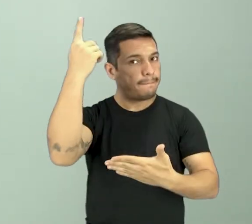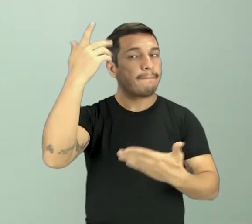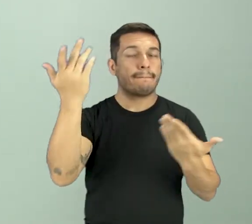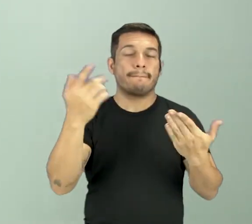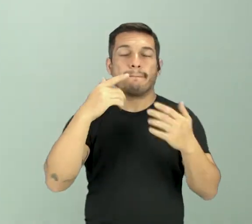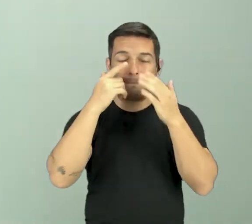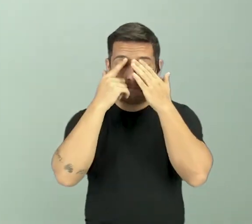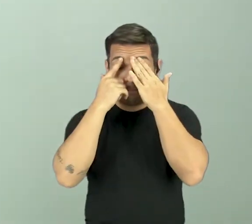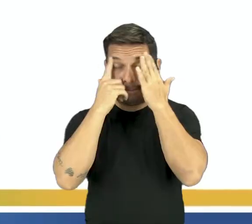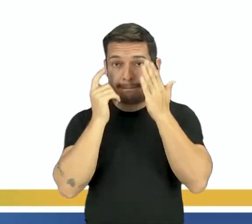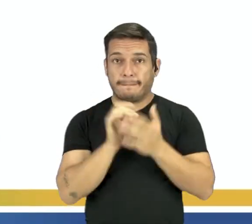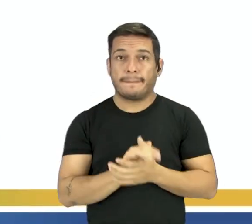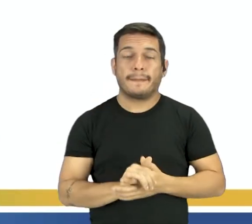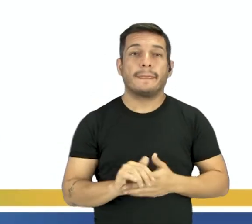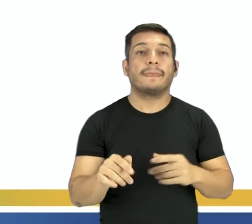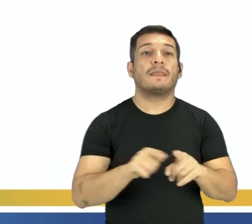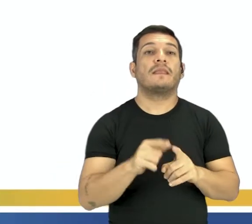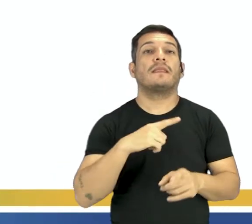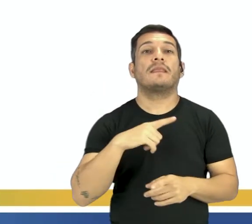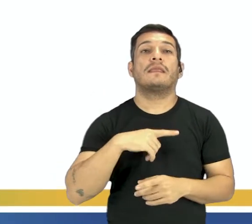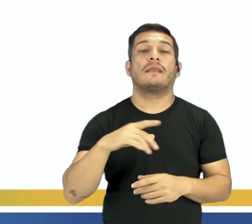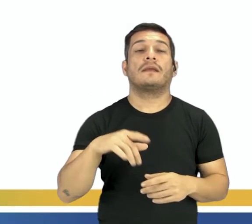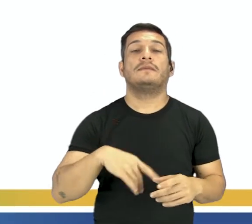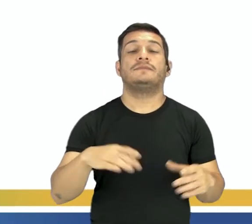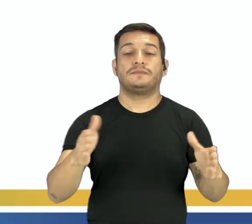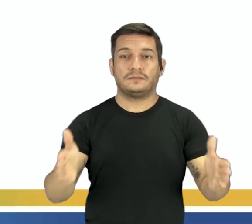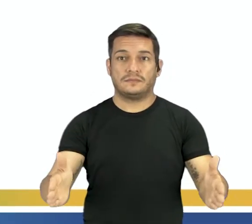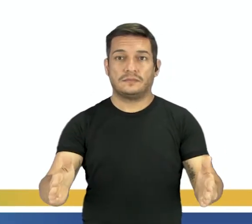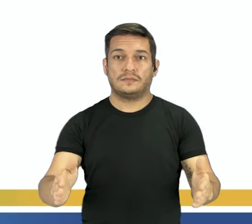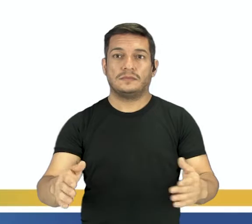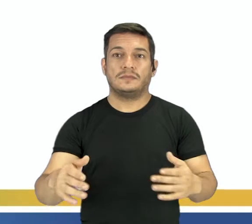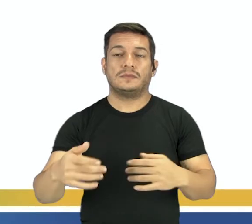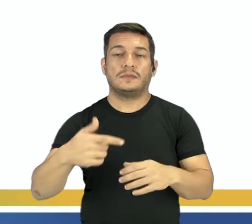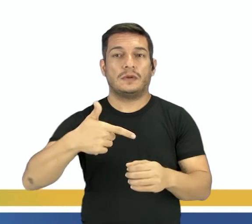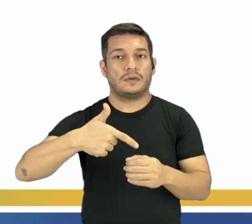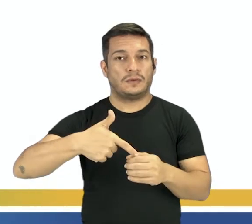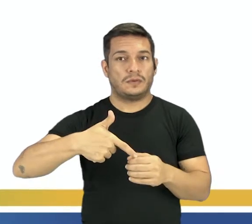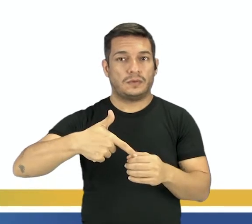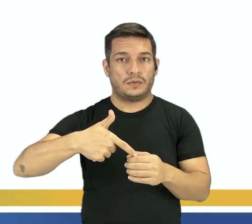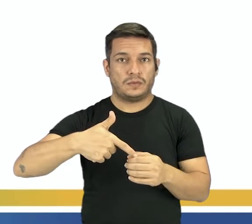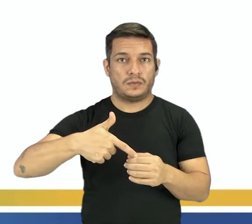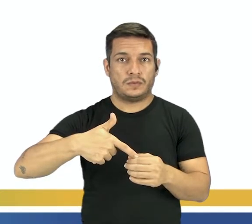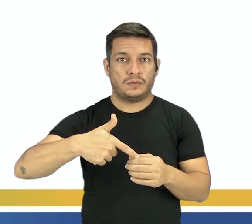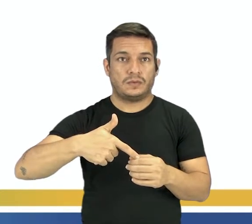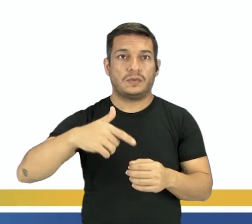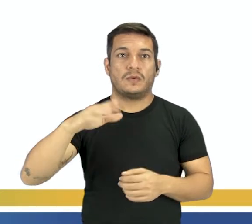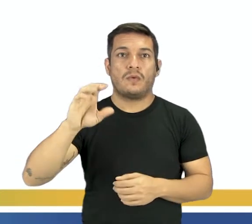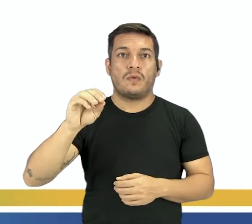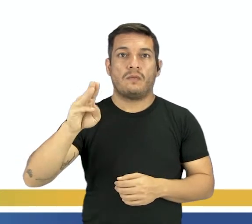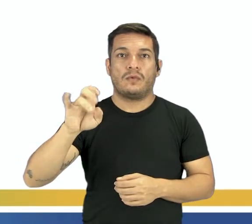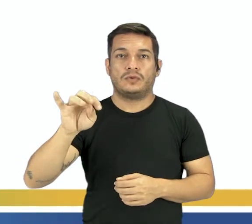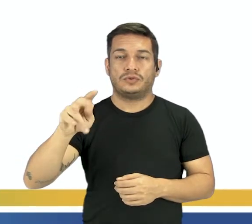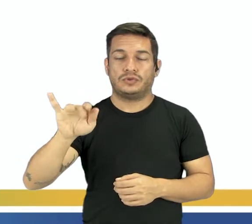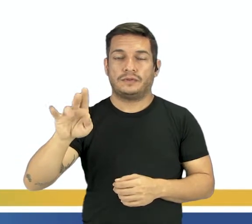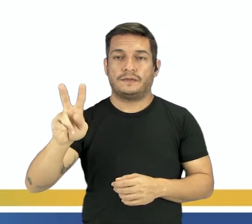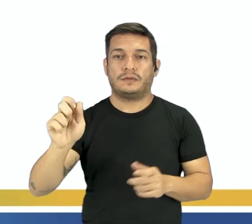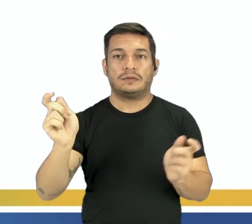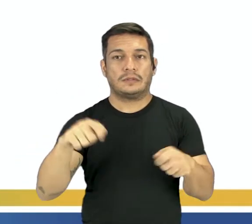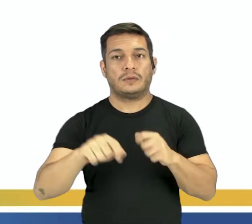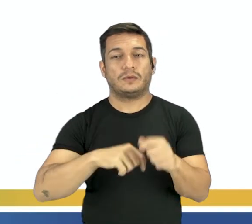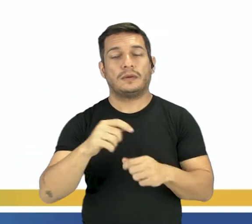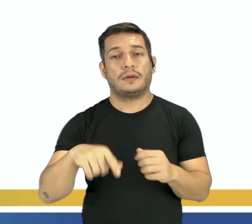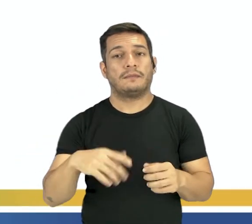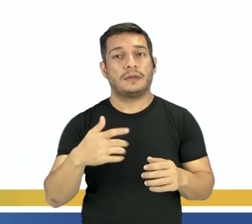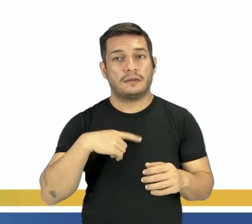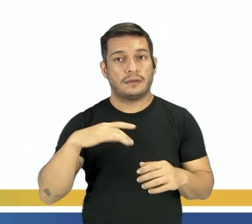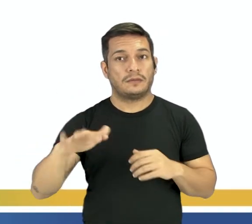acumulada. Também tem um tanque de combustível, que é o que vai manter a capacidade desse gerador para operar, para